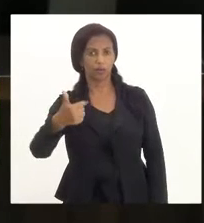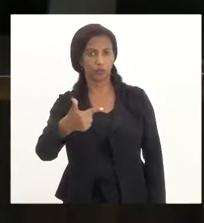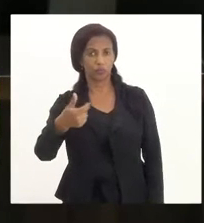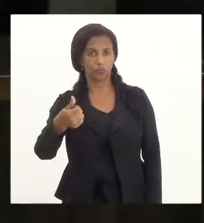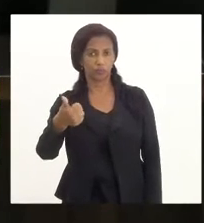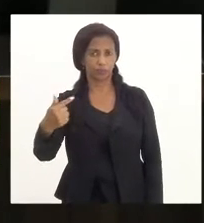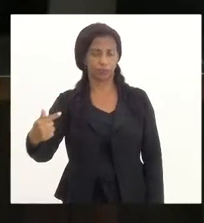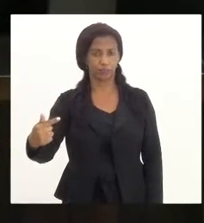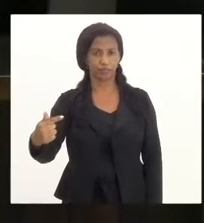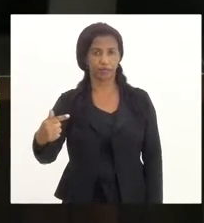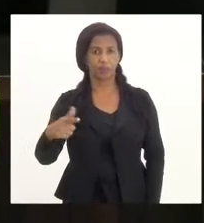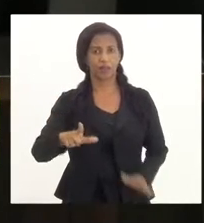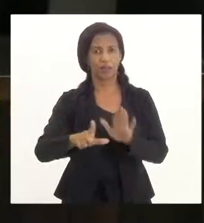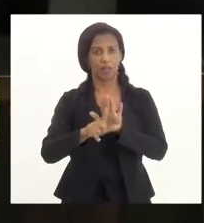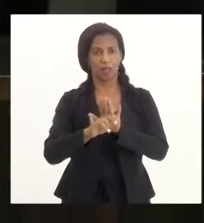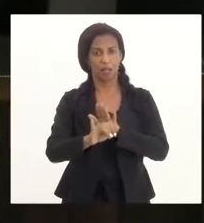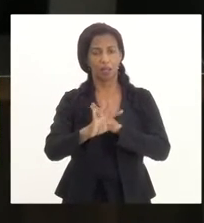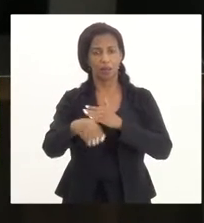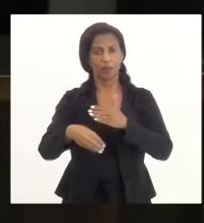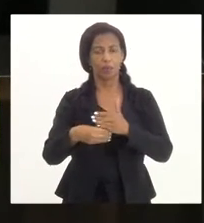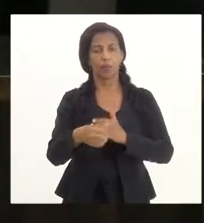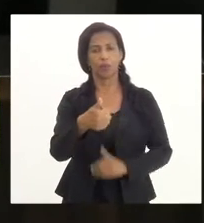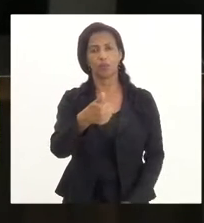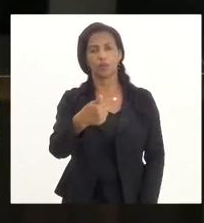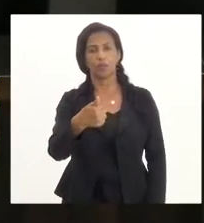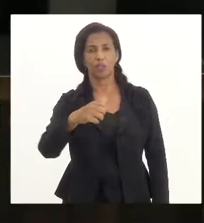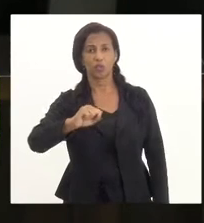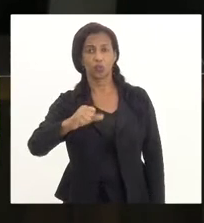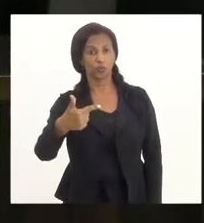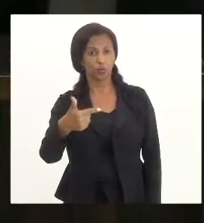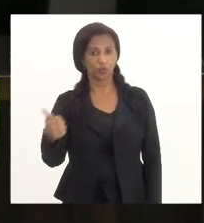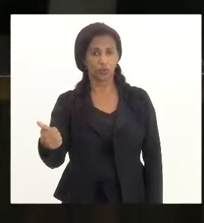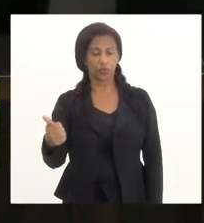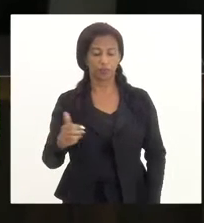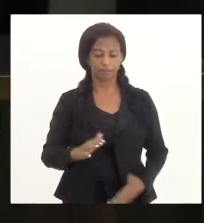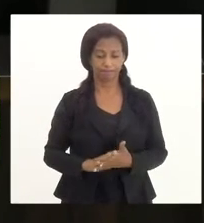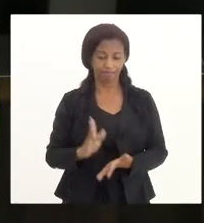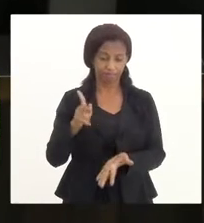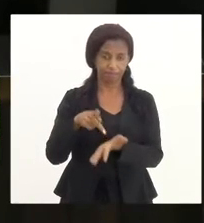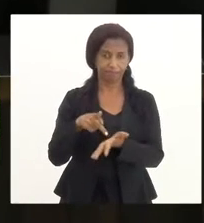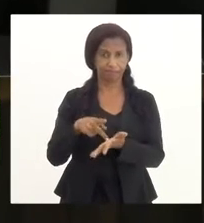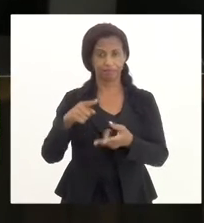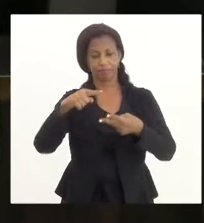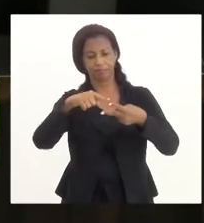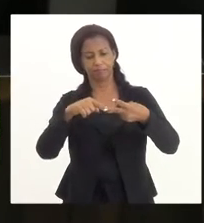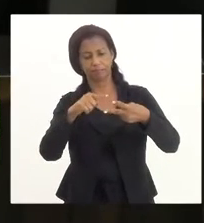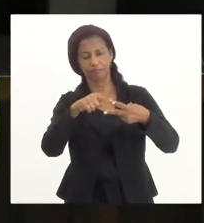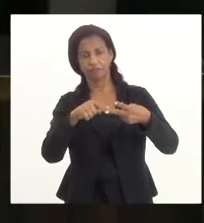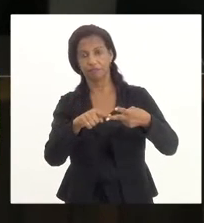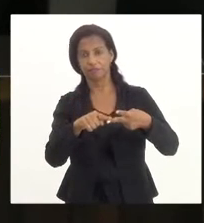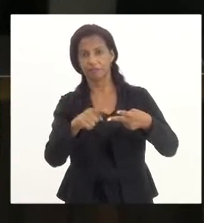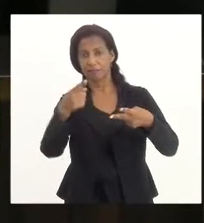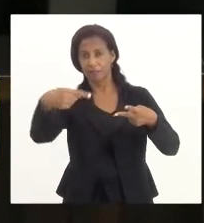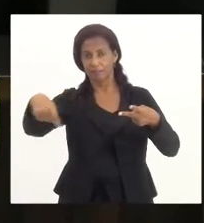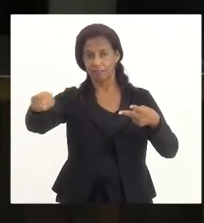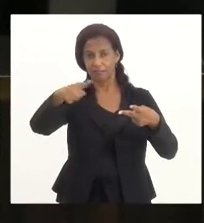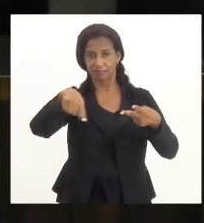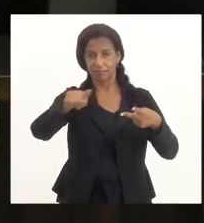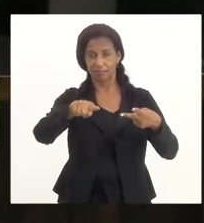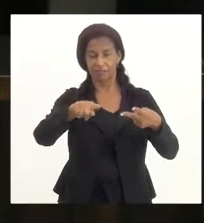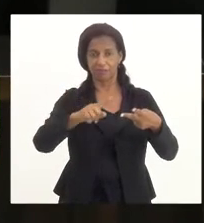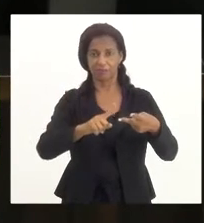verdade e na lei complementar 178 de 21 É verdade mas vossas